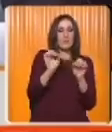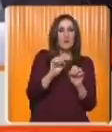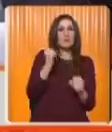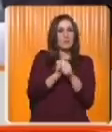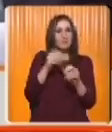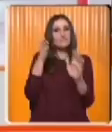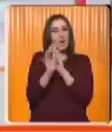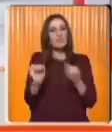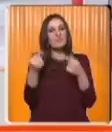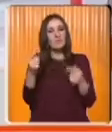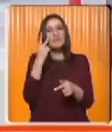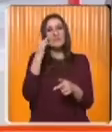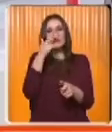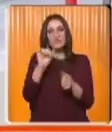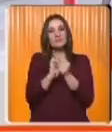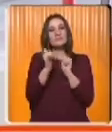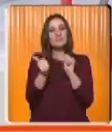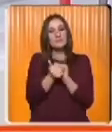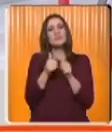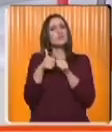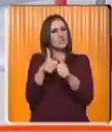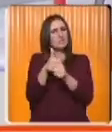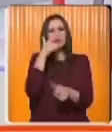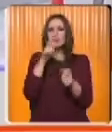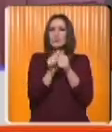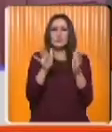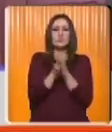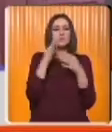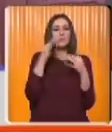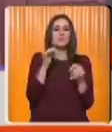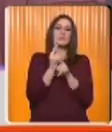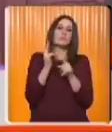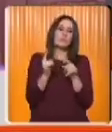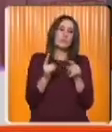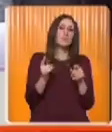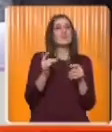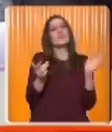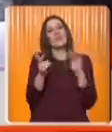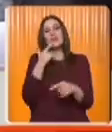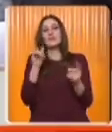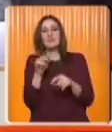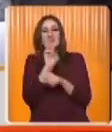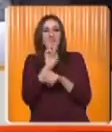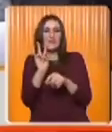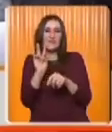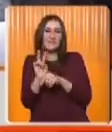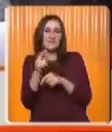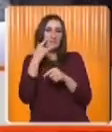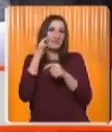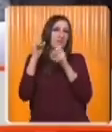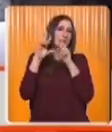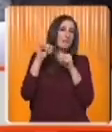arranjaram trabalho depois? Nós mudámos a vida destas pessoas? Nós seguimos estas pessoas todas. Geralmente elas mandam... Até porque elas voltam depois para fazerem visitas periódicas